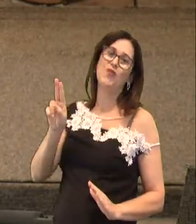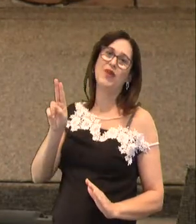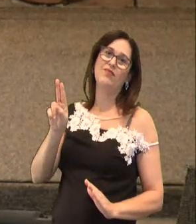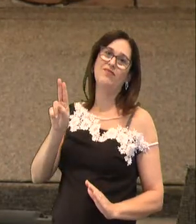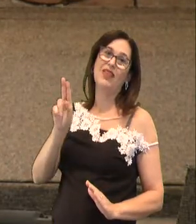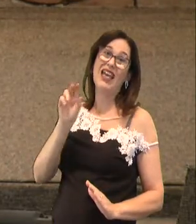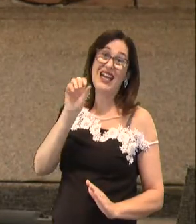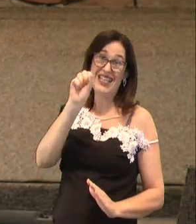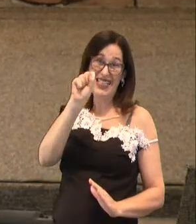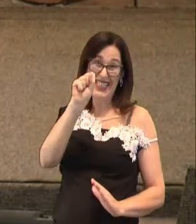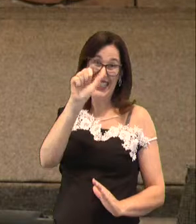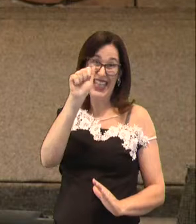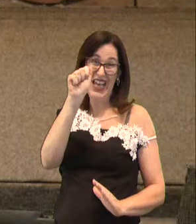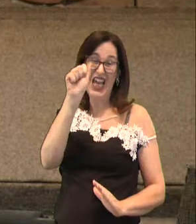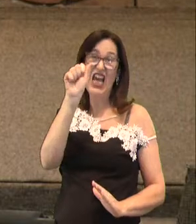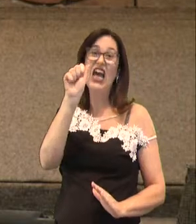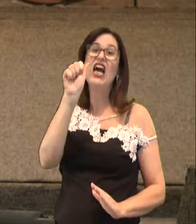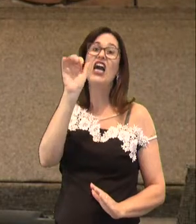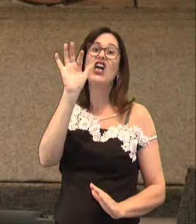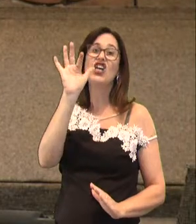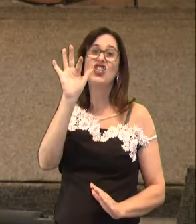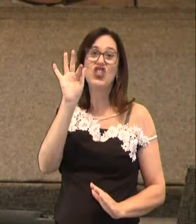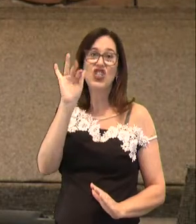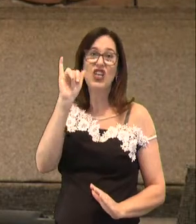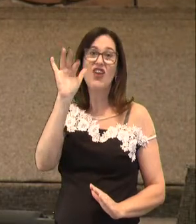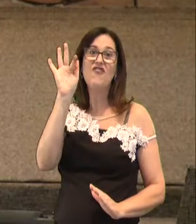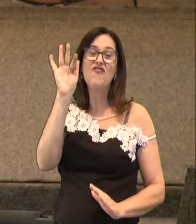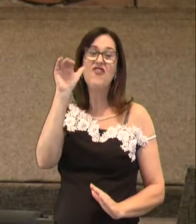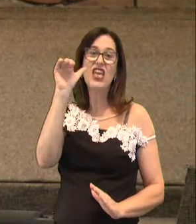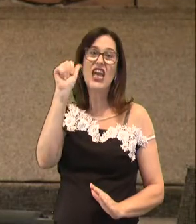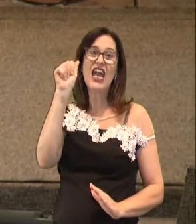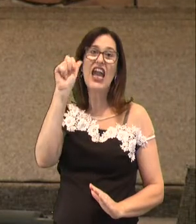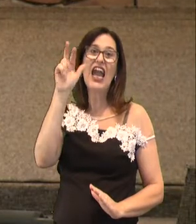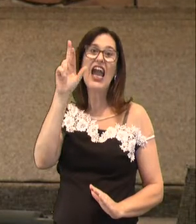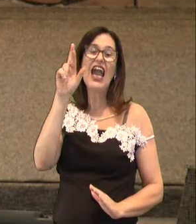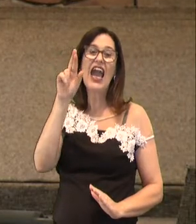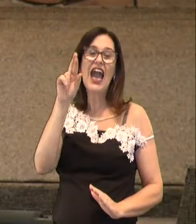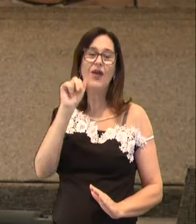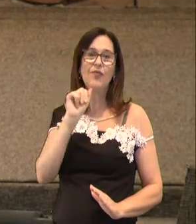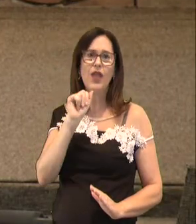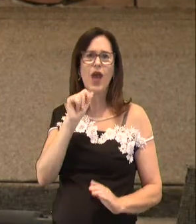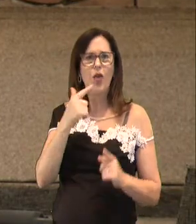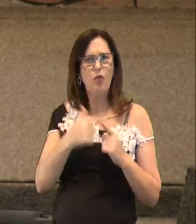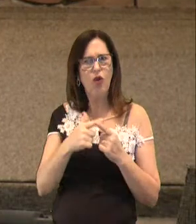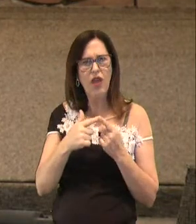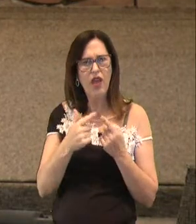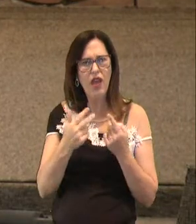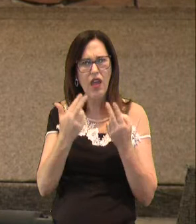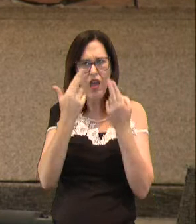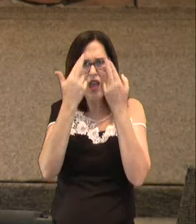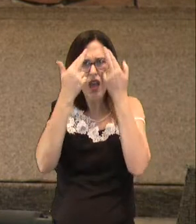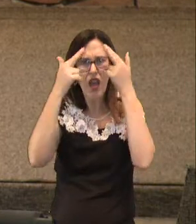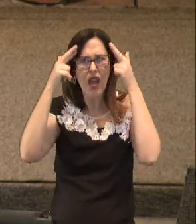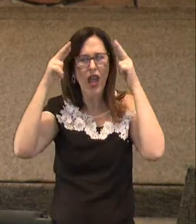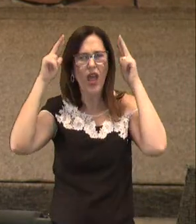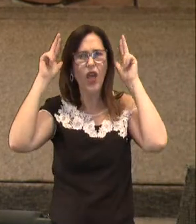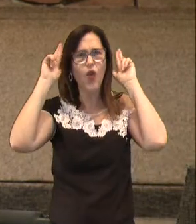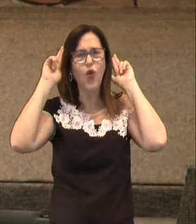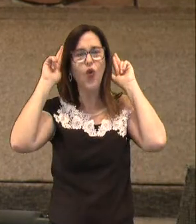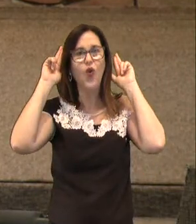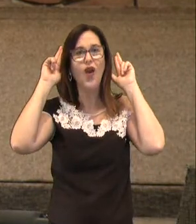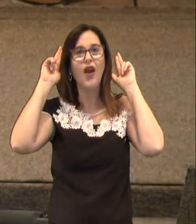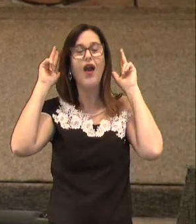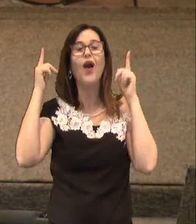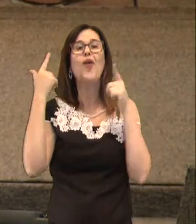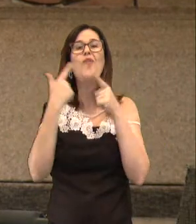essa palavra aqui no grego, e por que agora nós estamos falando do grego? O grego é o idioma em que o Novo